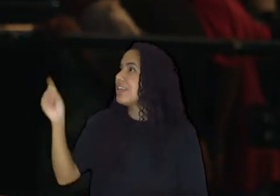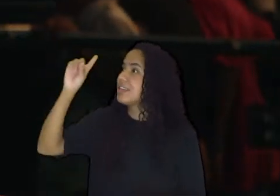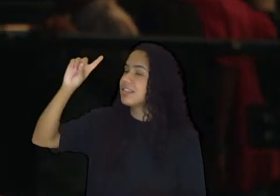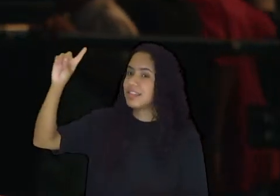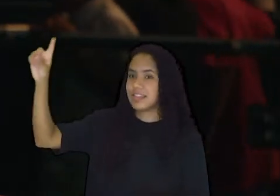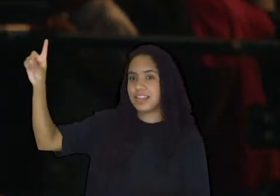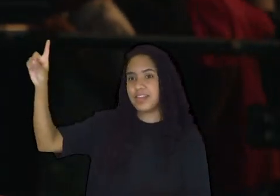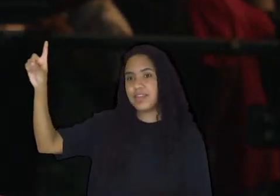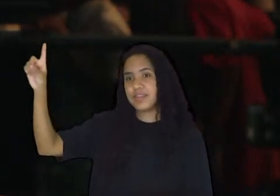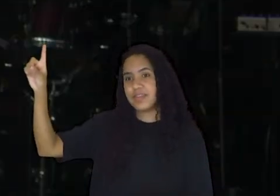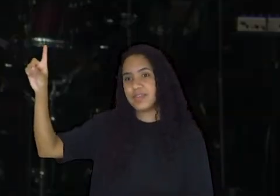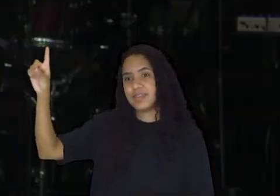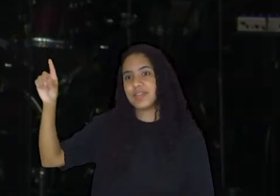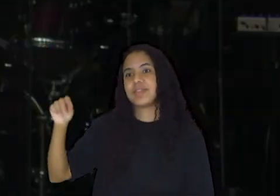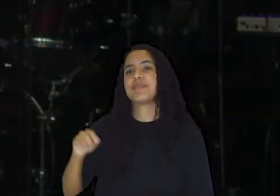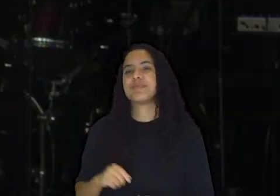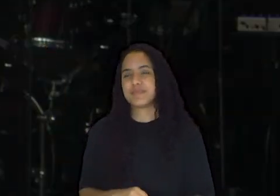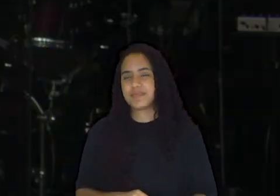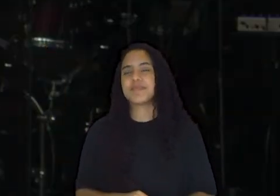Ele estava